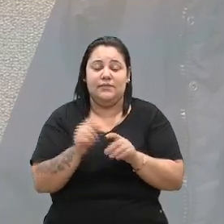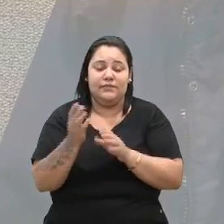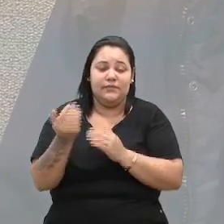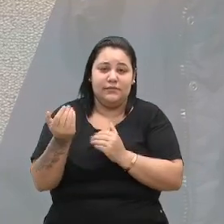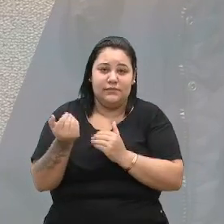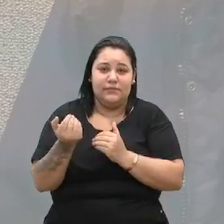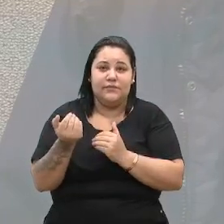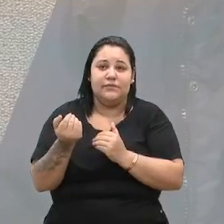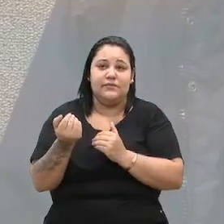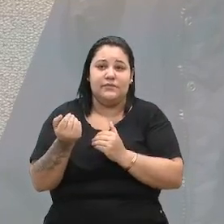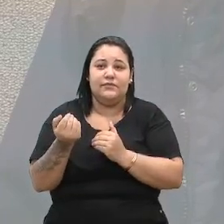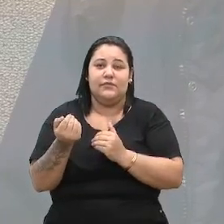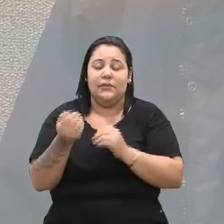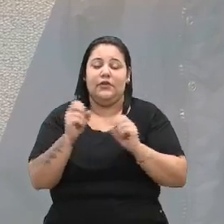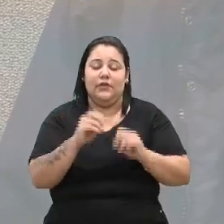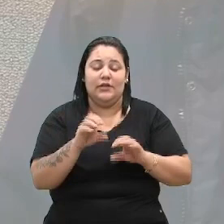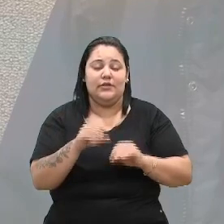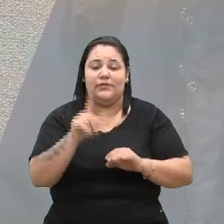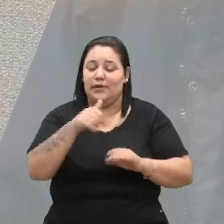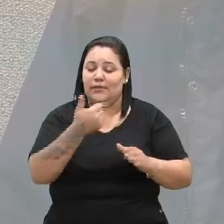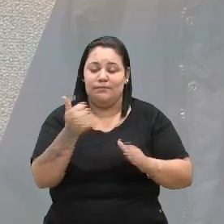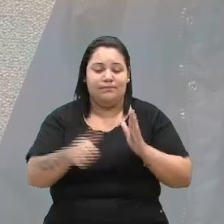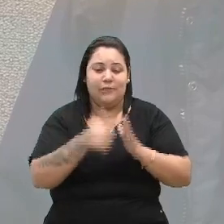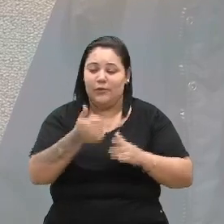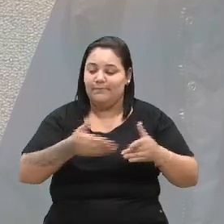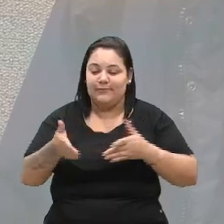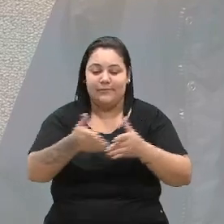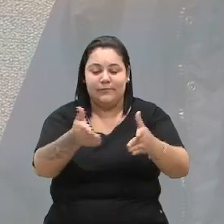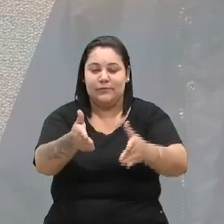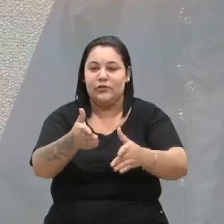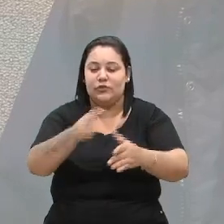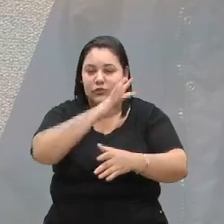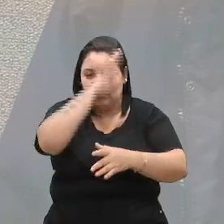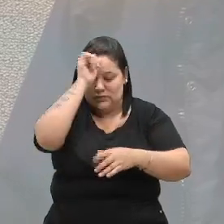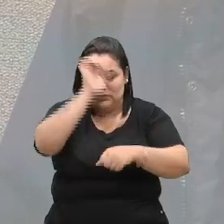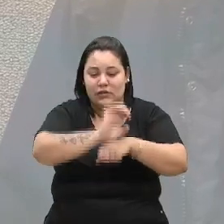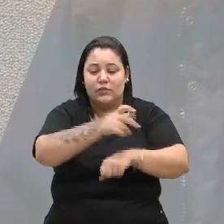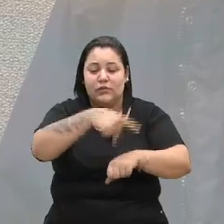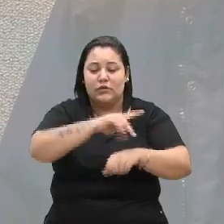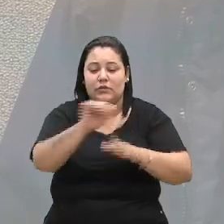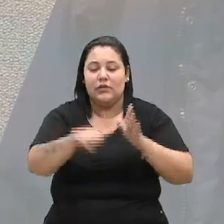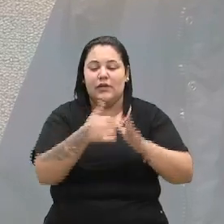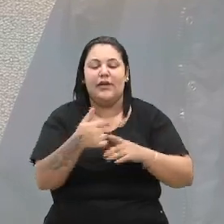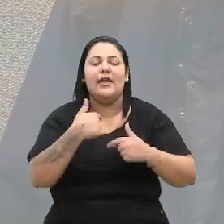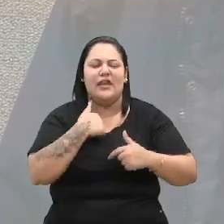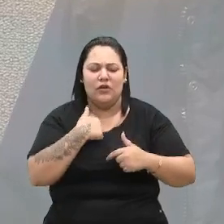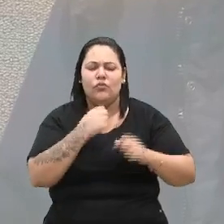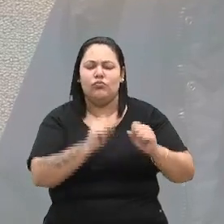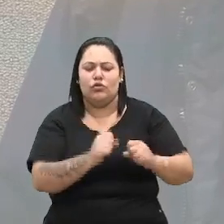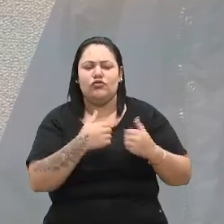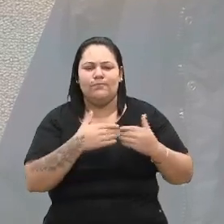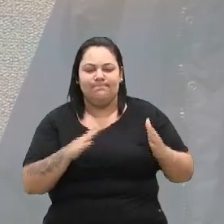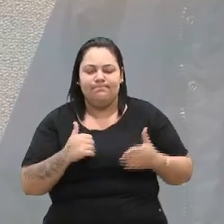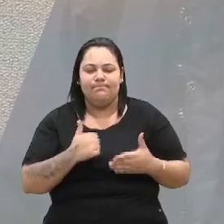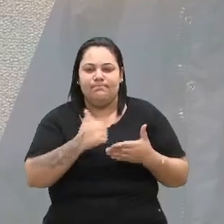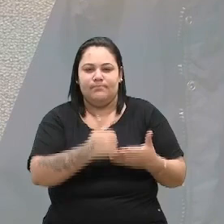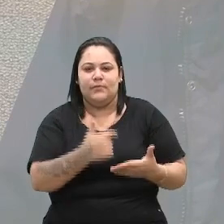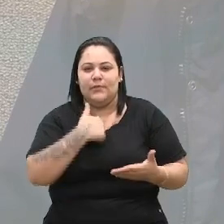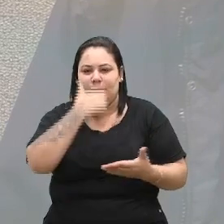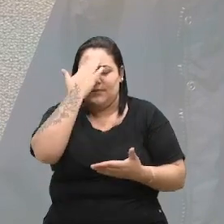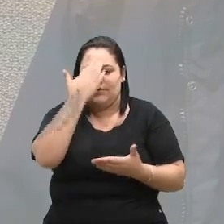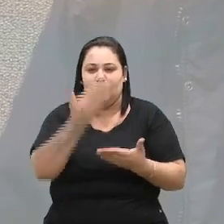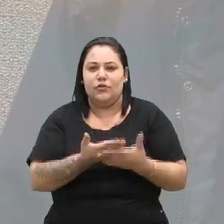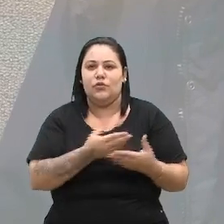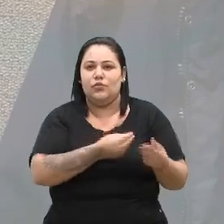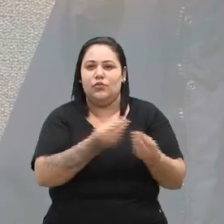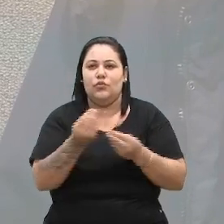um município, de um estado, de um país melhor. Então, quero lhe dizer que o senhor pode contar comigo. Eu acredito muito no